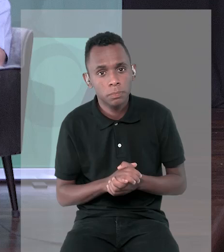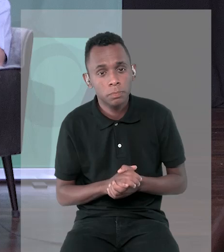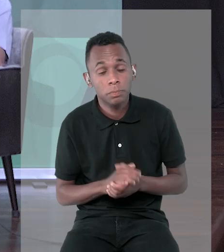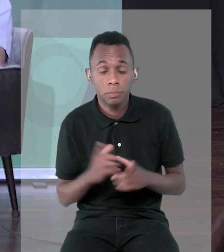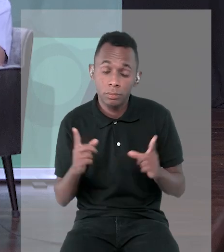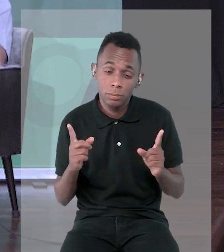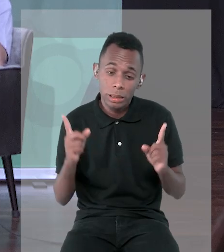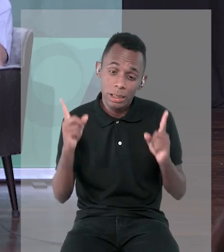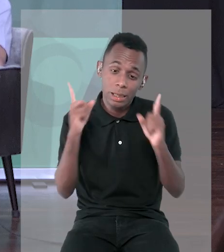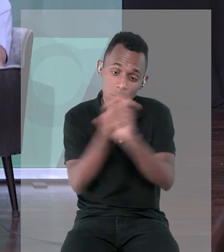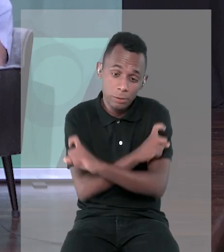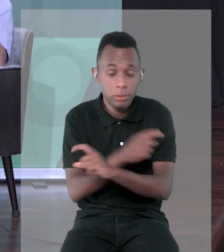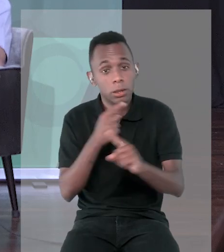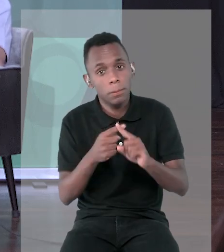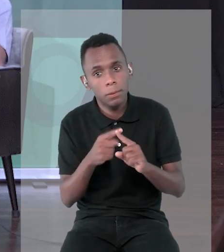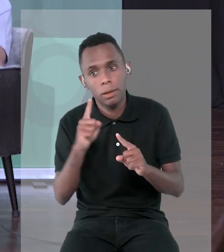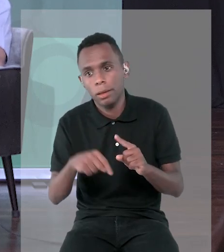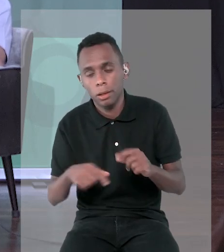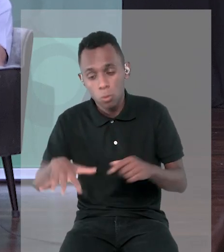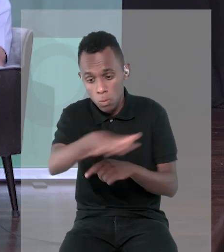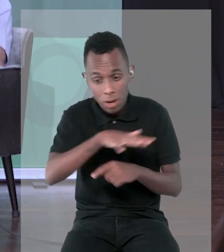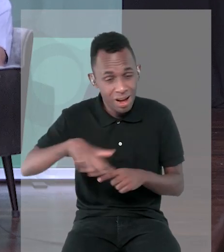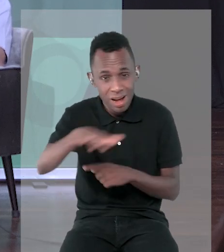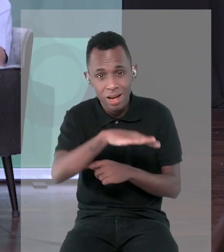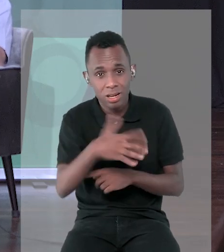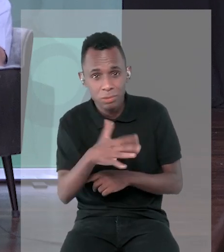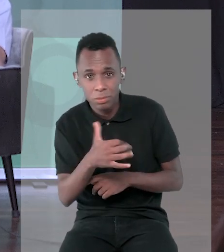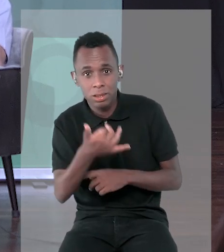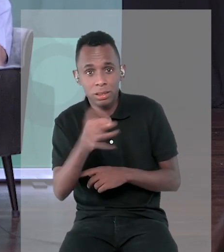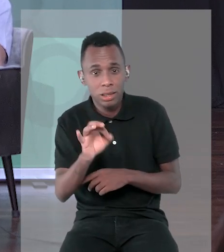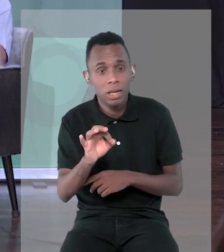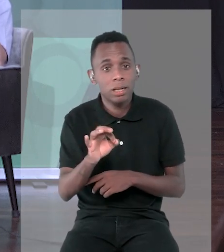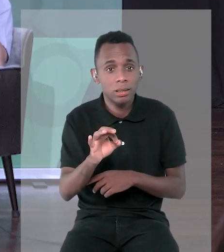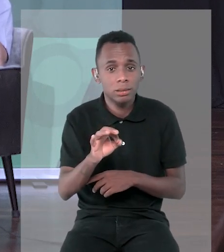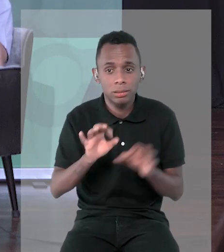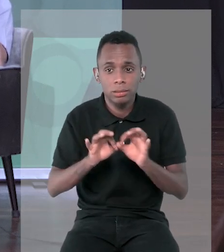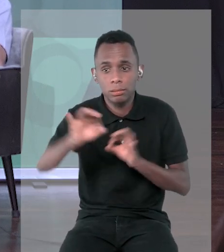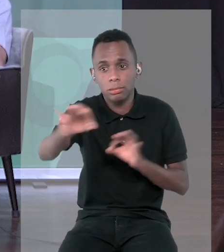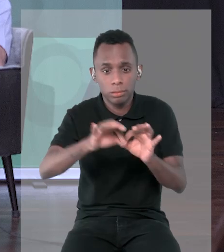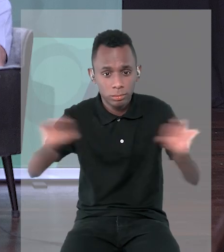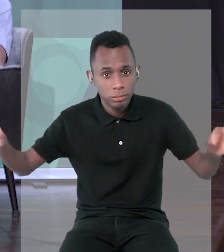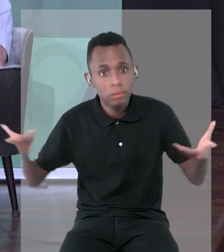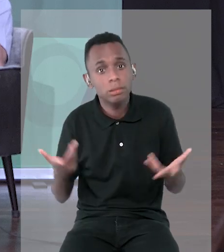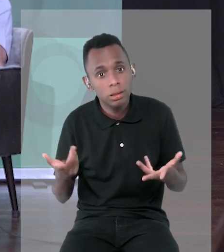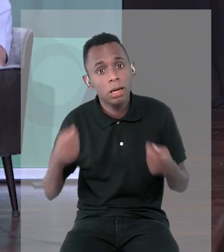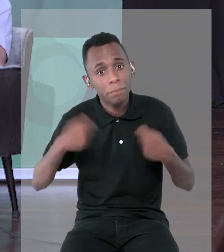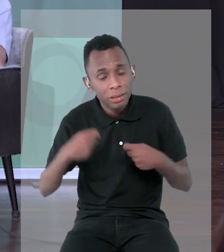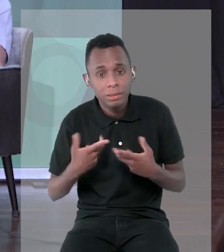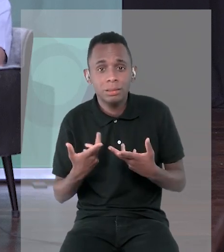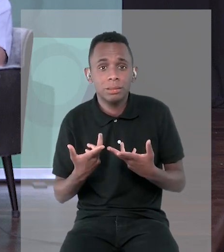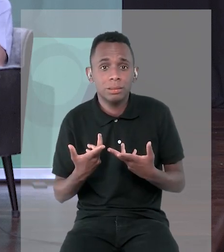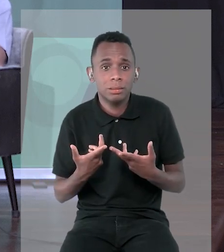É difícil porque normalmente são propriedades que têm em média 10 hectares, então a pessoa tem que sacrificar para as